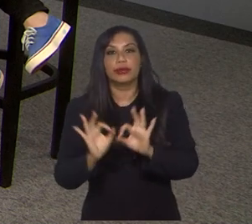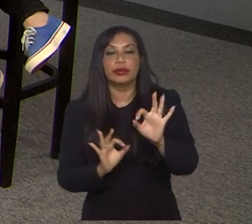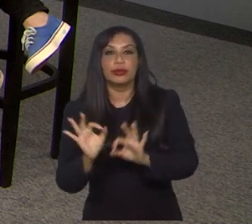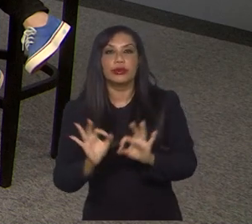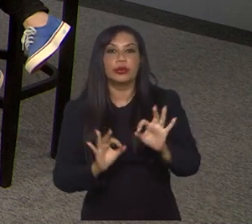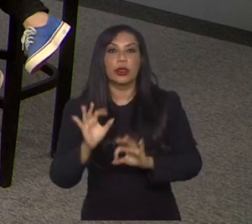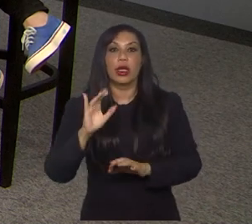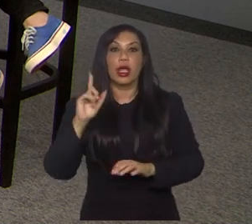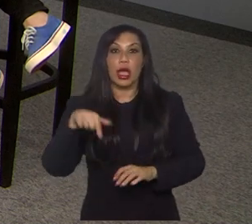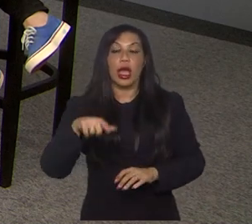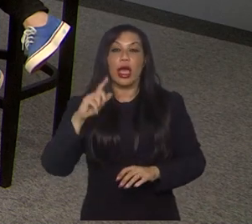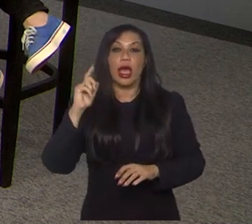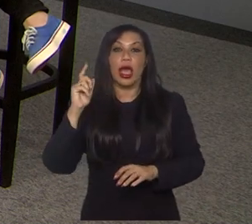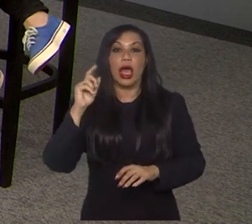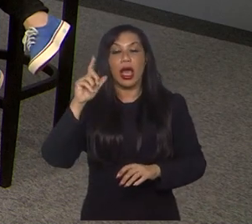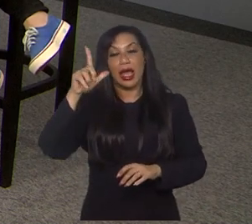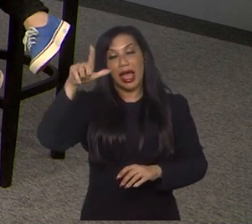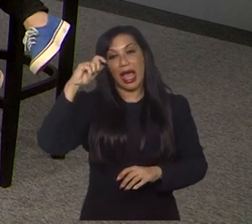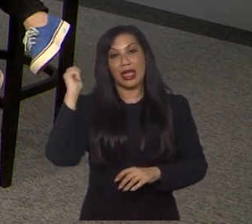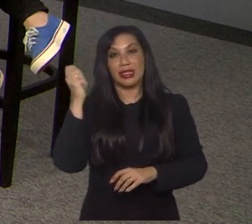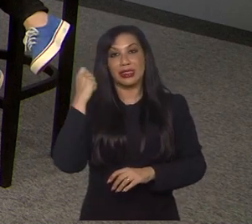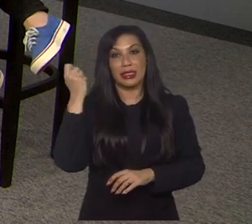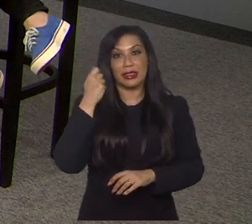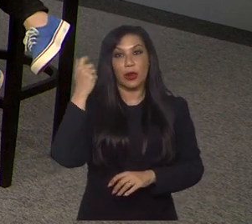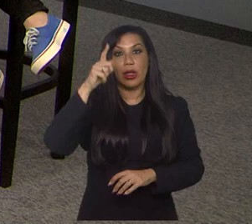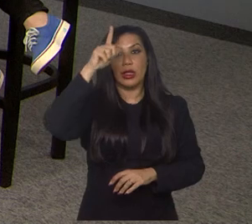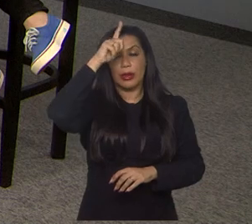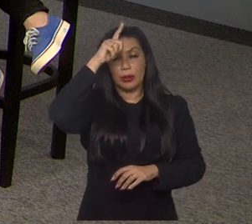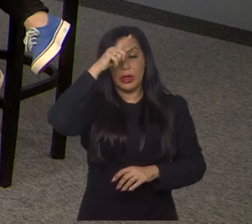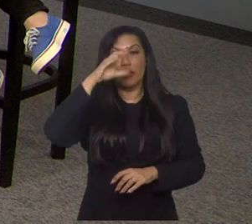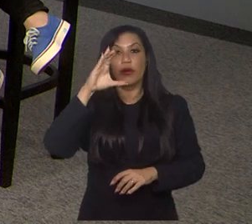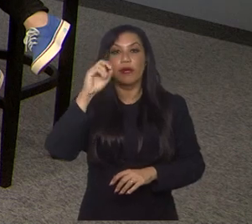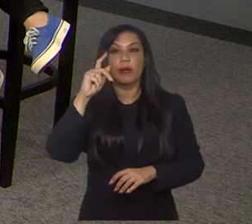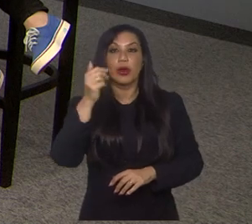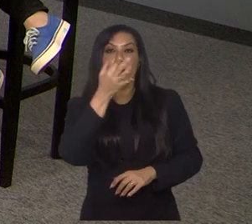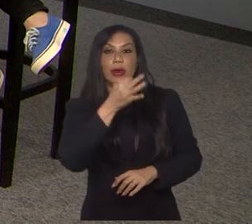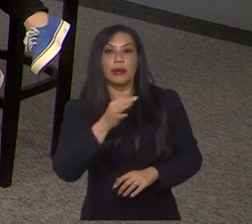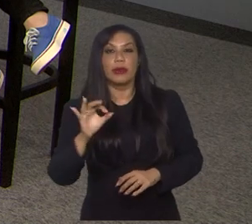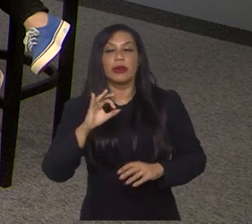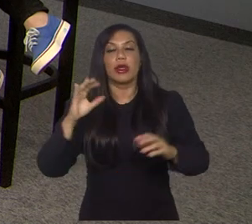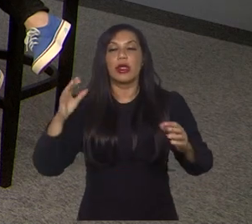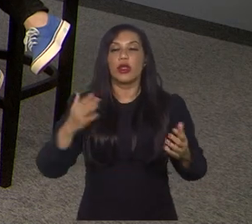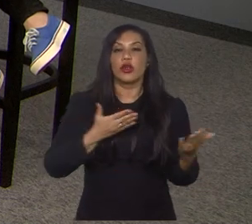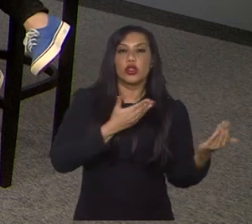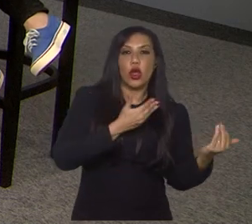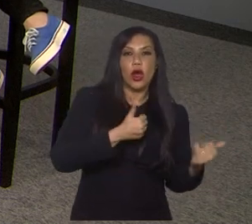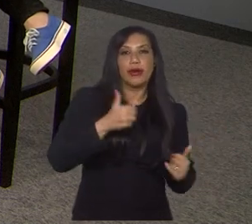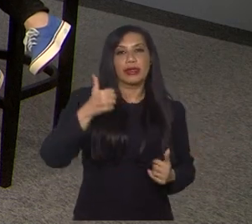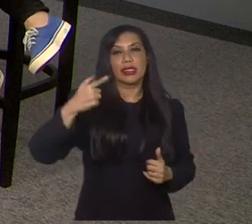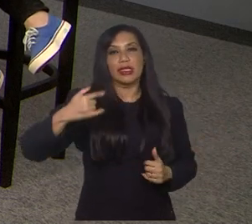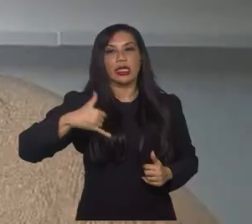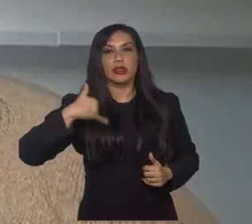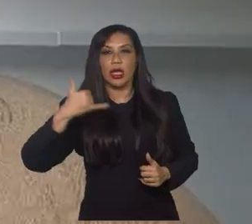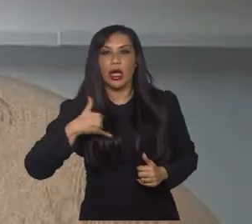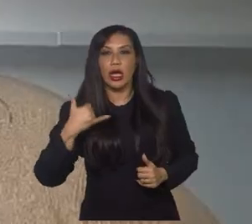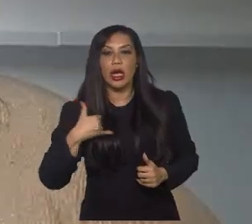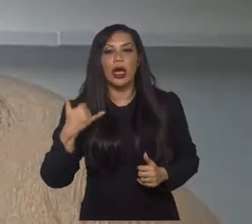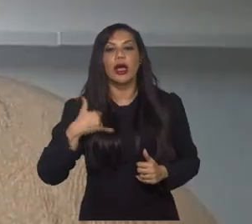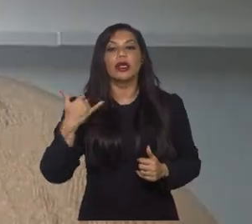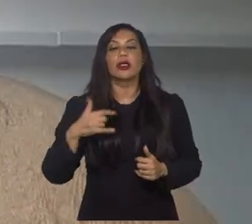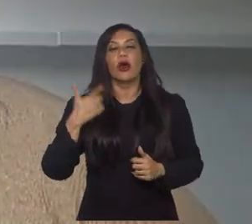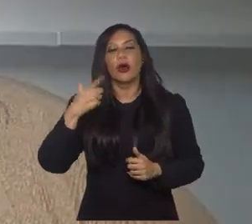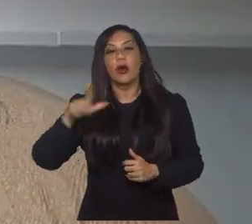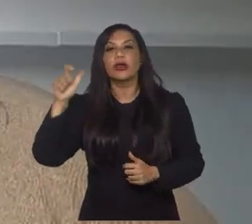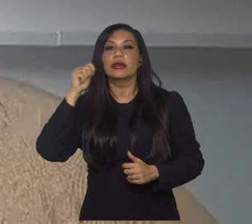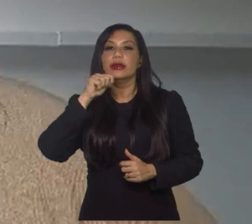seleção alemã, ela foi para a Copa da França com uma seleção bastante jovem, né? O Alain Overdorf, que tem 17 anos. A gente tinha Clara Burja